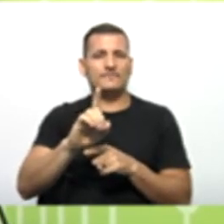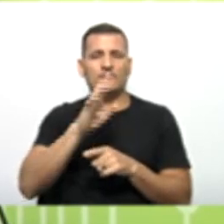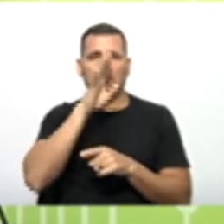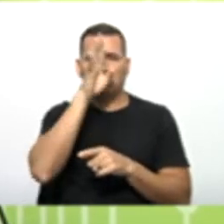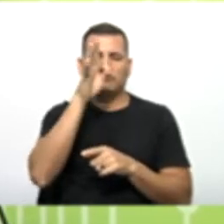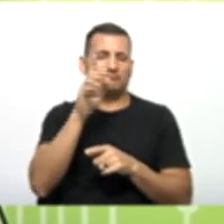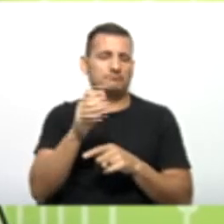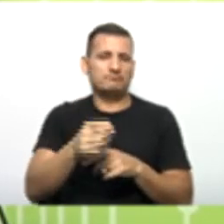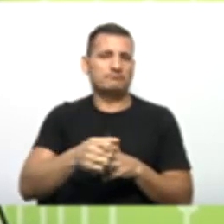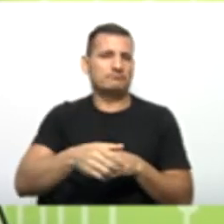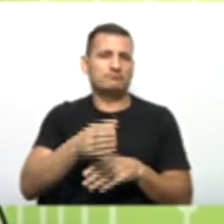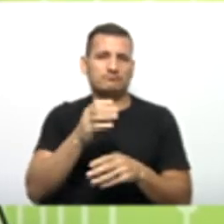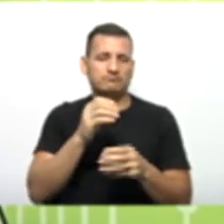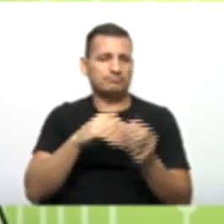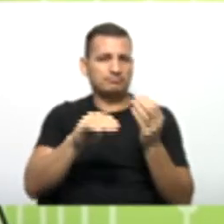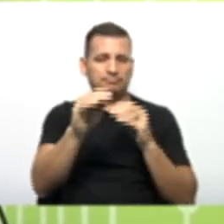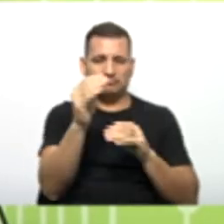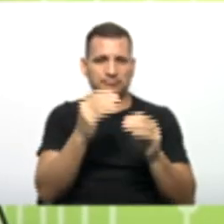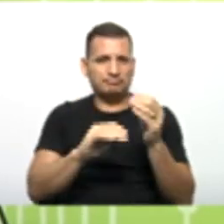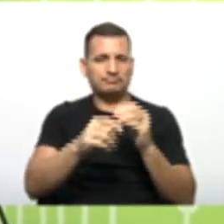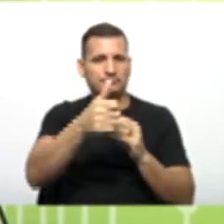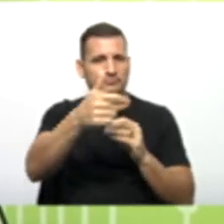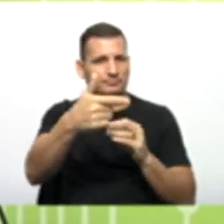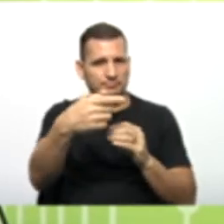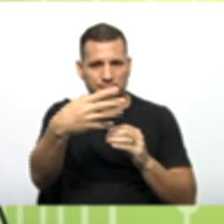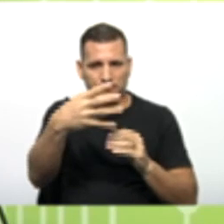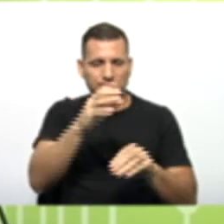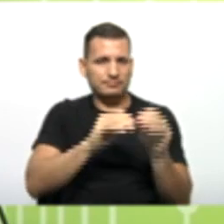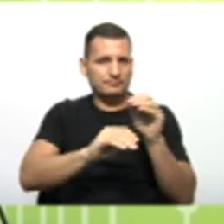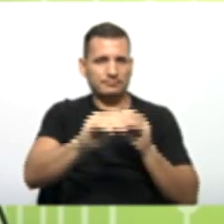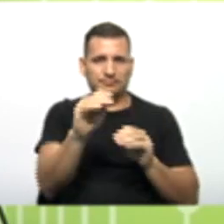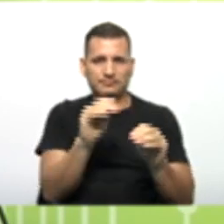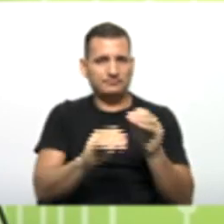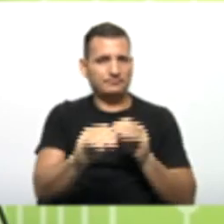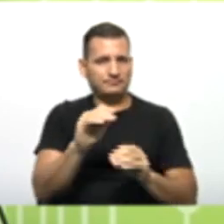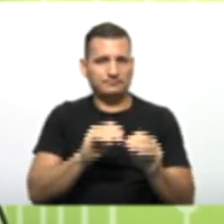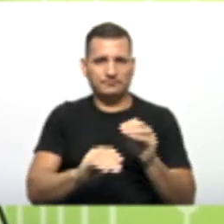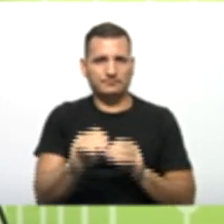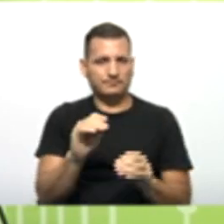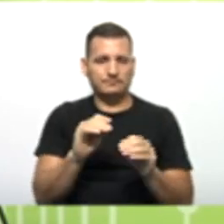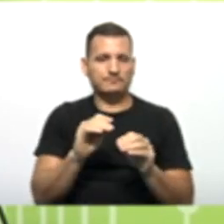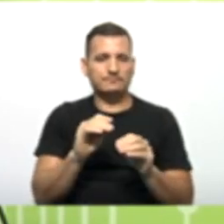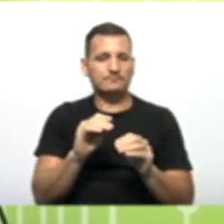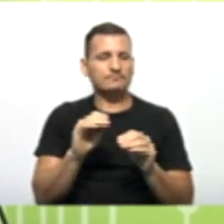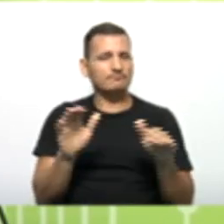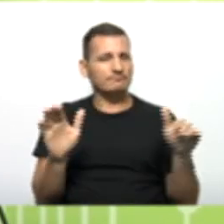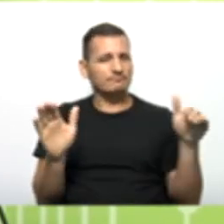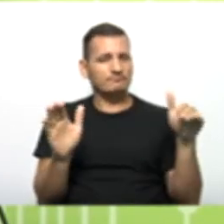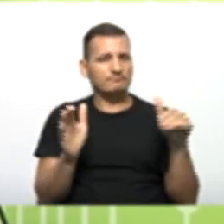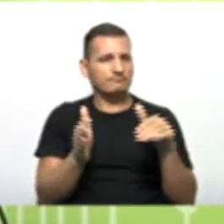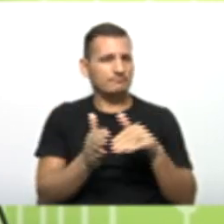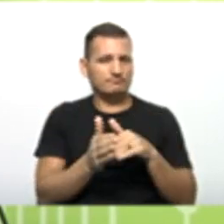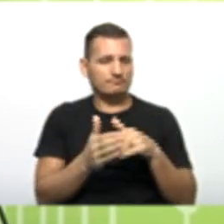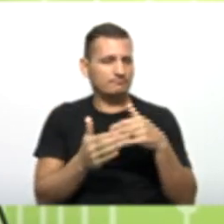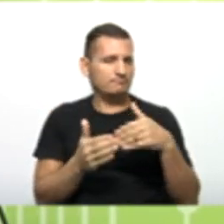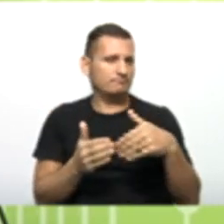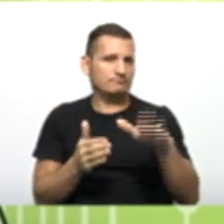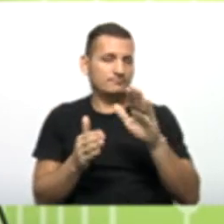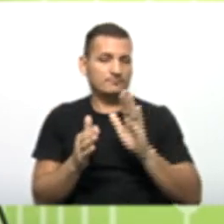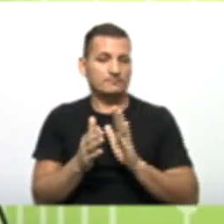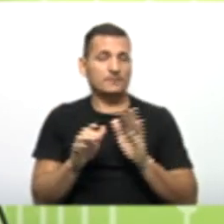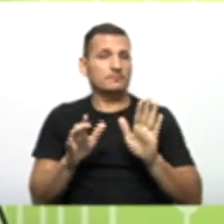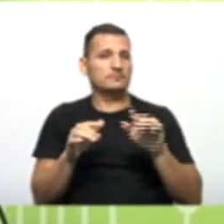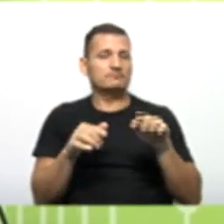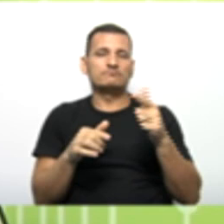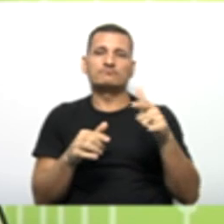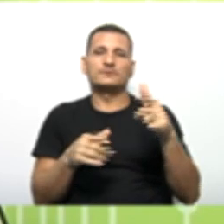alto numéricos né ele vai pegando 1234 enfim até não mas eles não